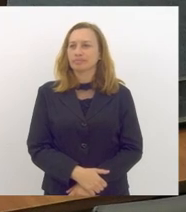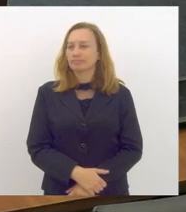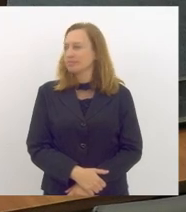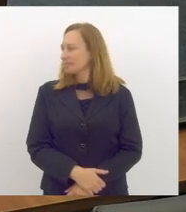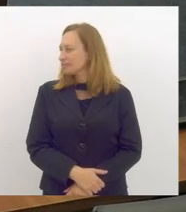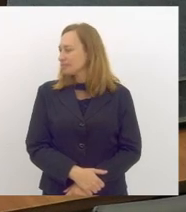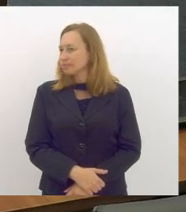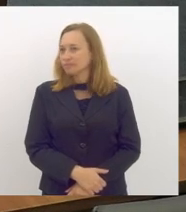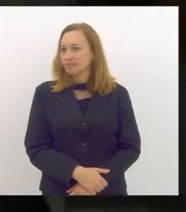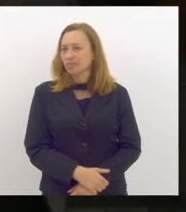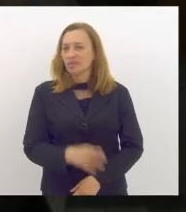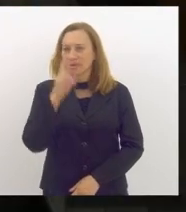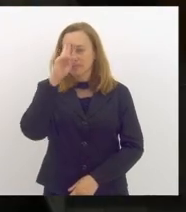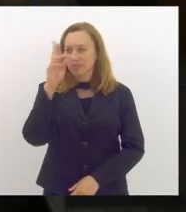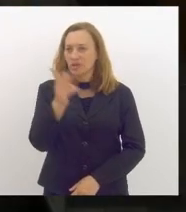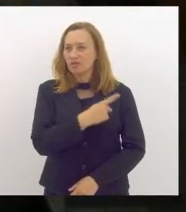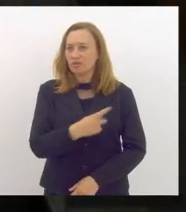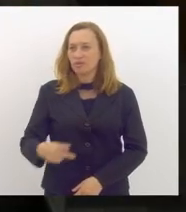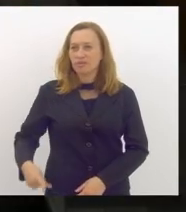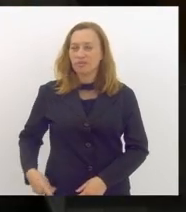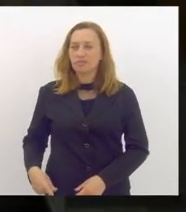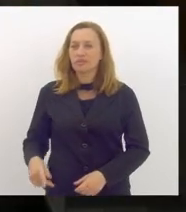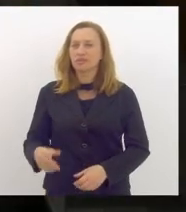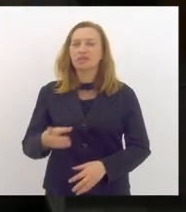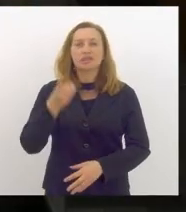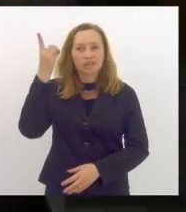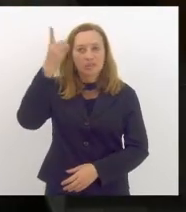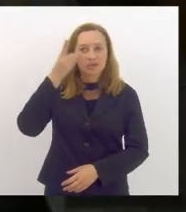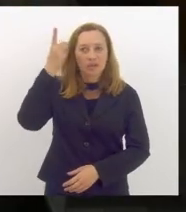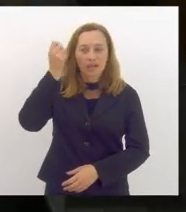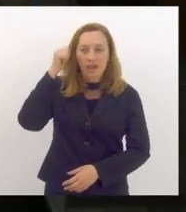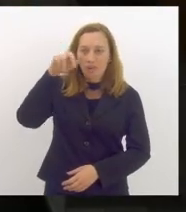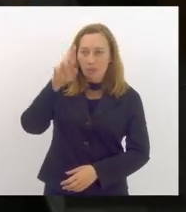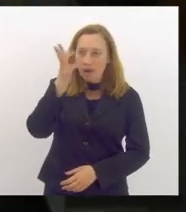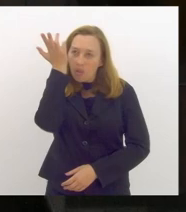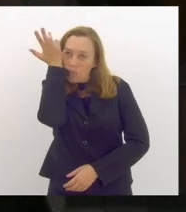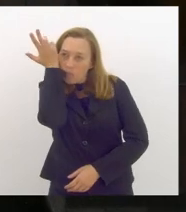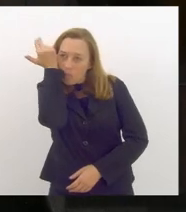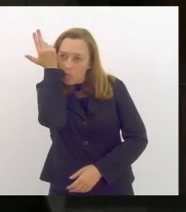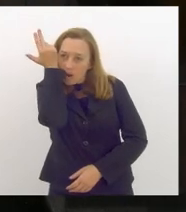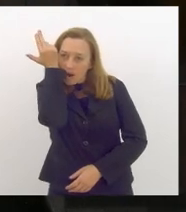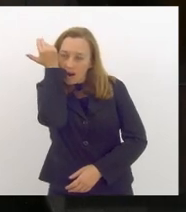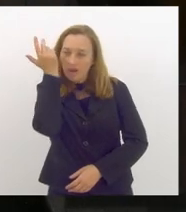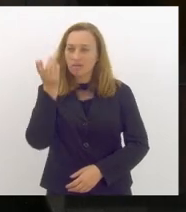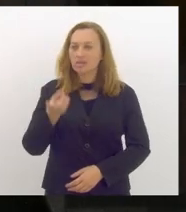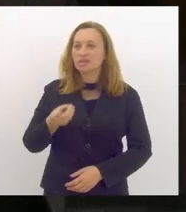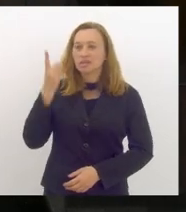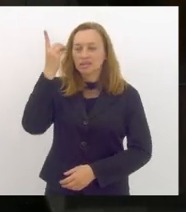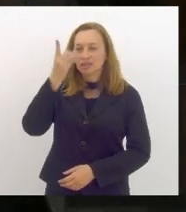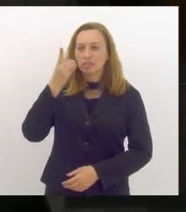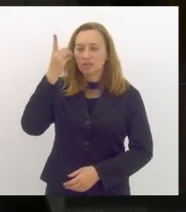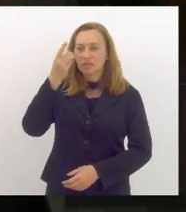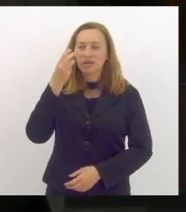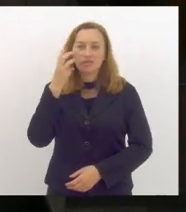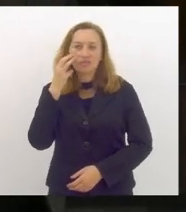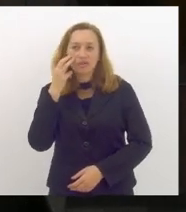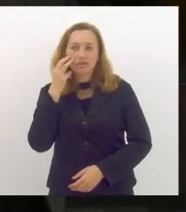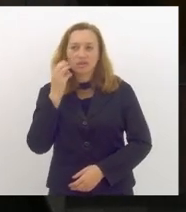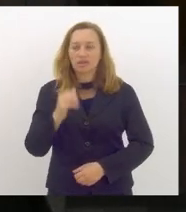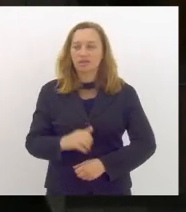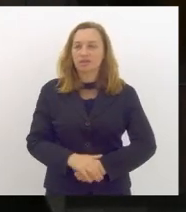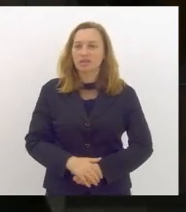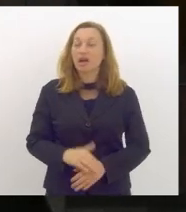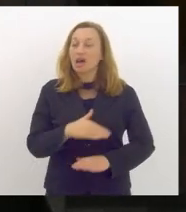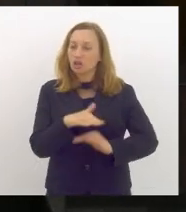o senhor presidente Deputado Aliomar Coelho show Deputado waldeck